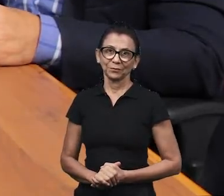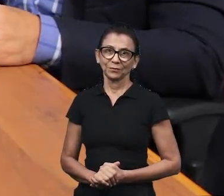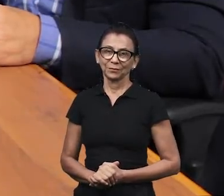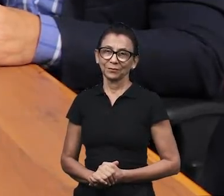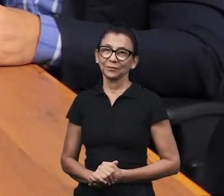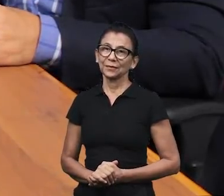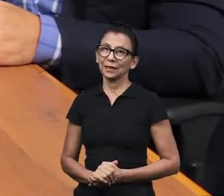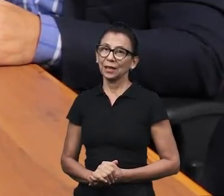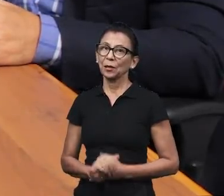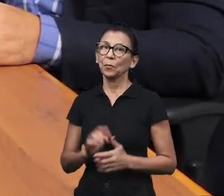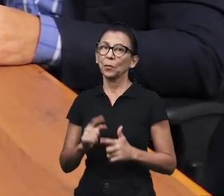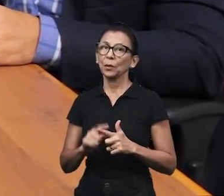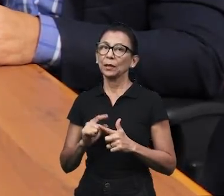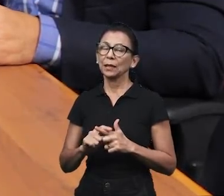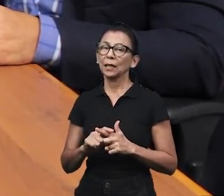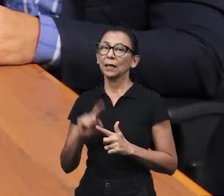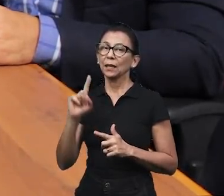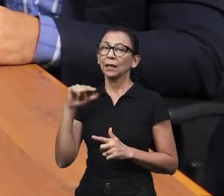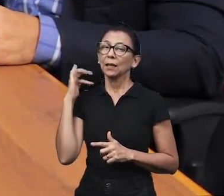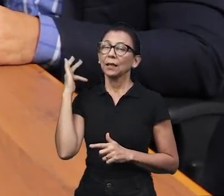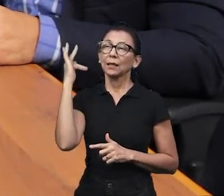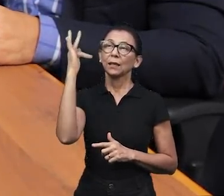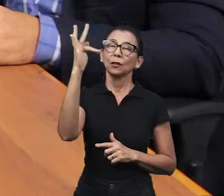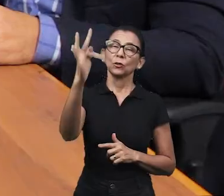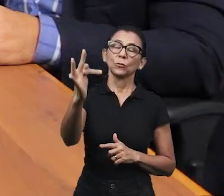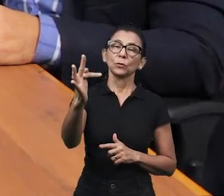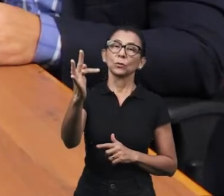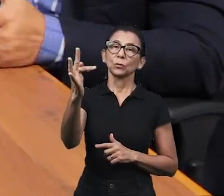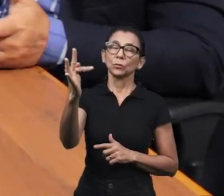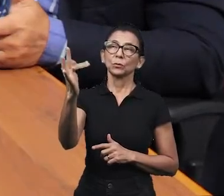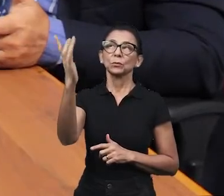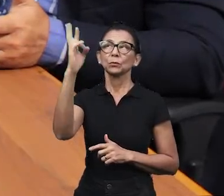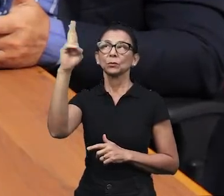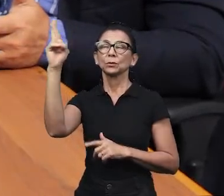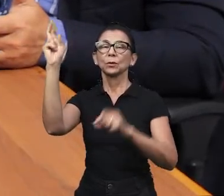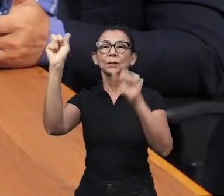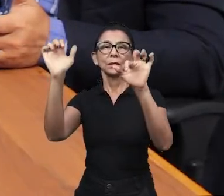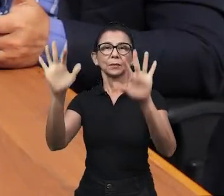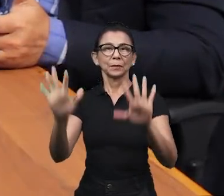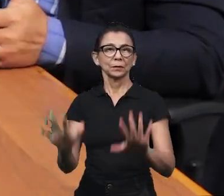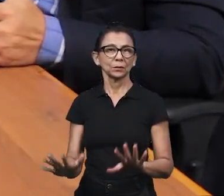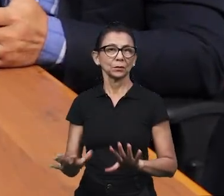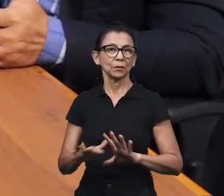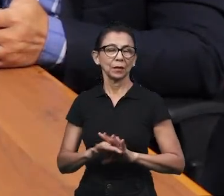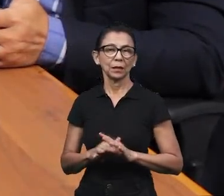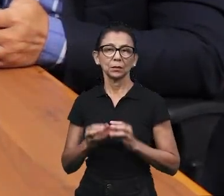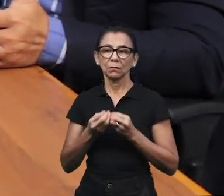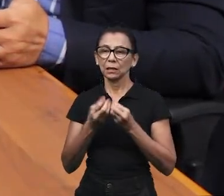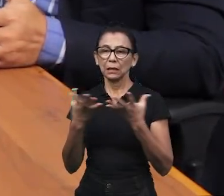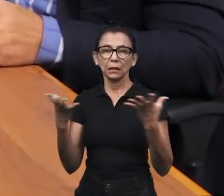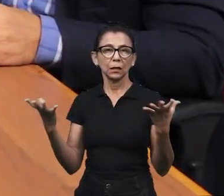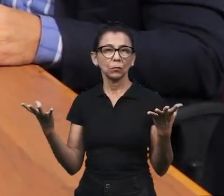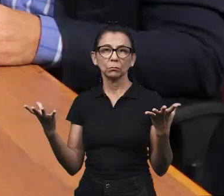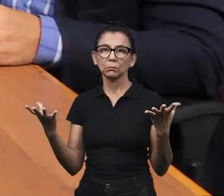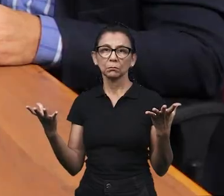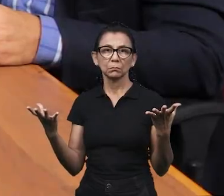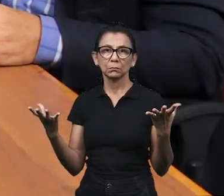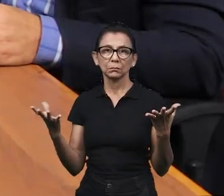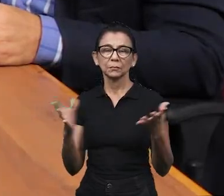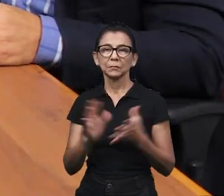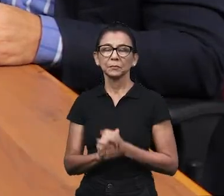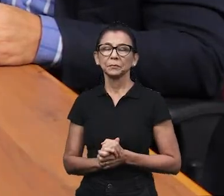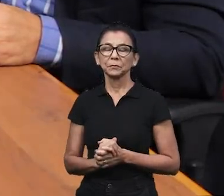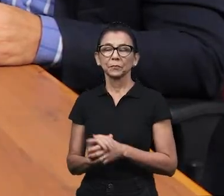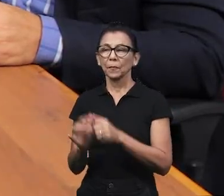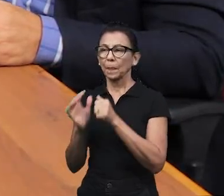ele entregou aquilo que ele tinha aos pés do Senhor. Amém. A gente está chegando ao final, Marcelo, por conta do nosso tempo, que já